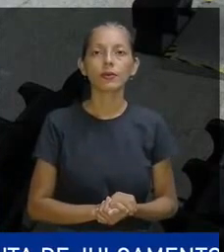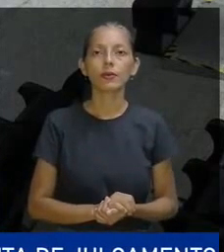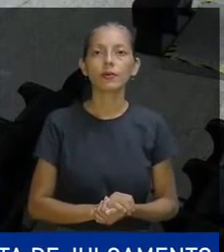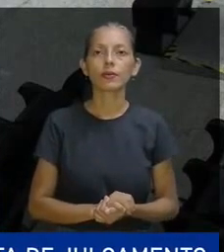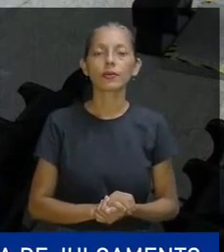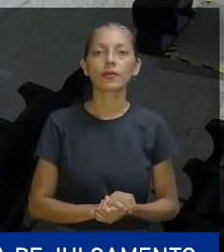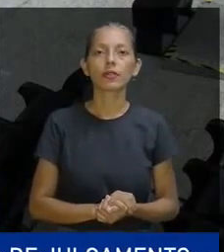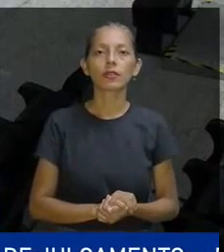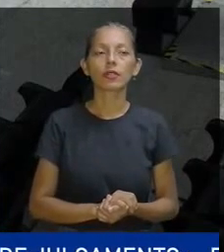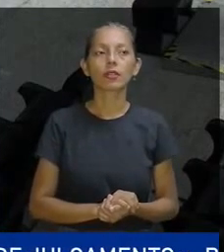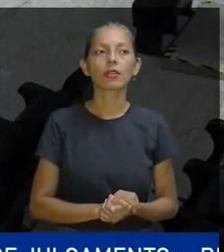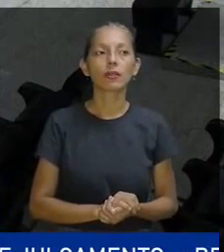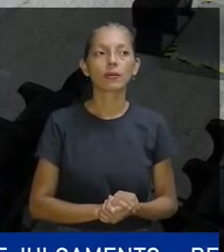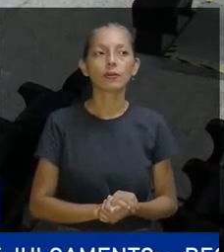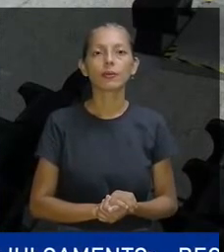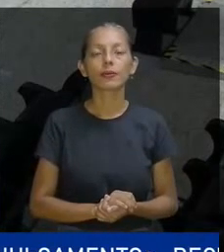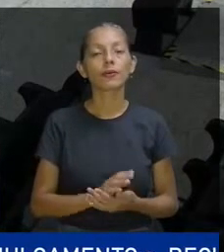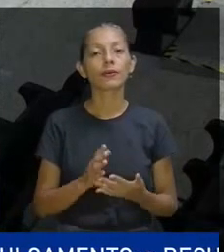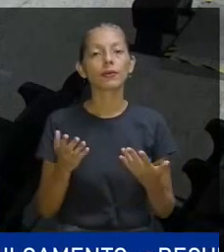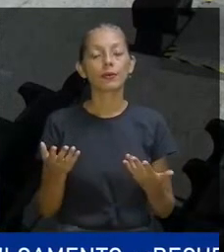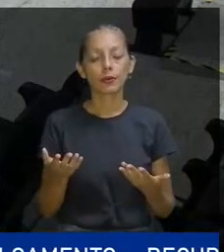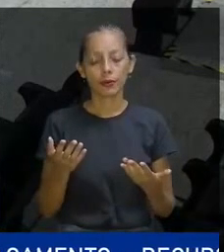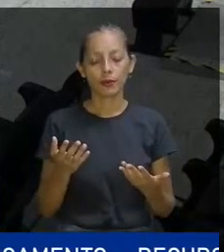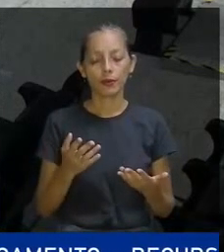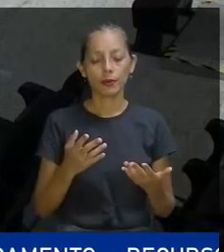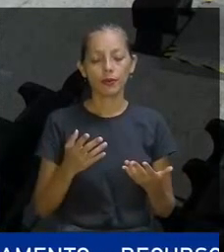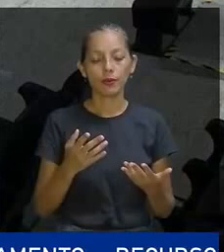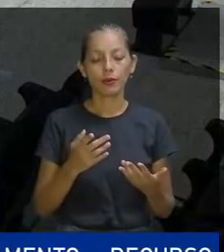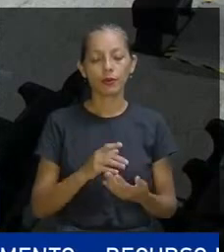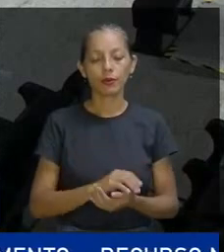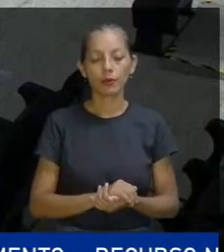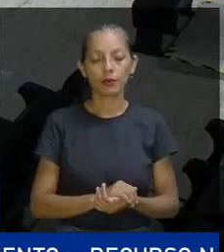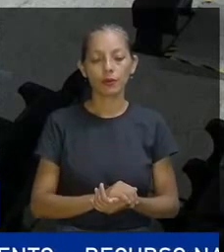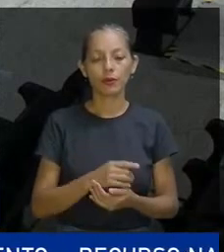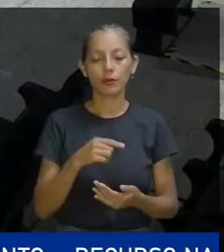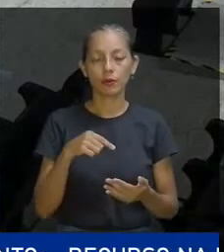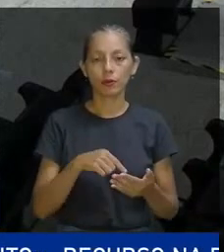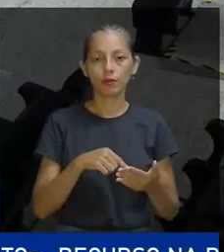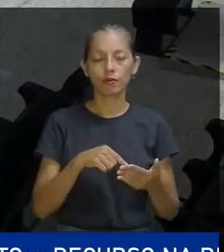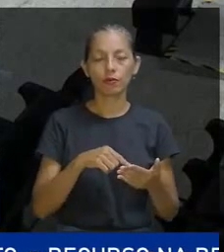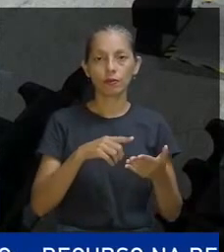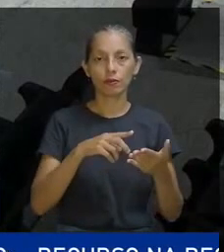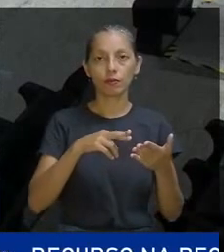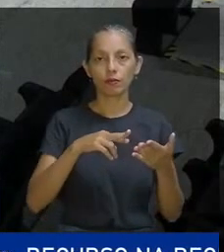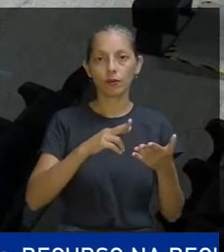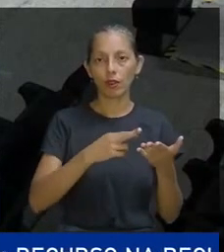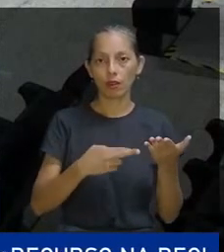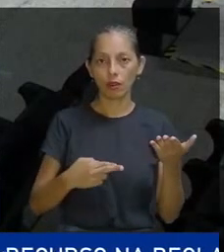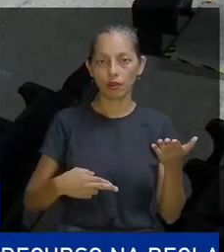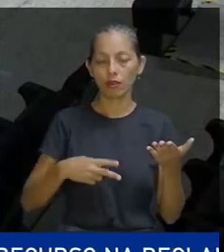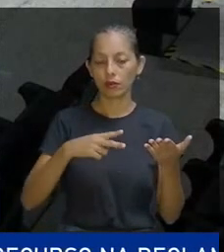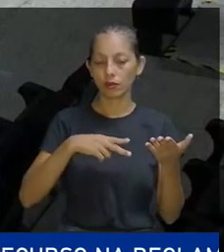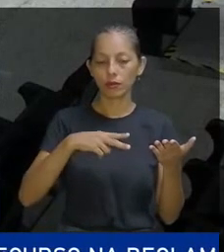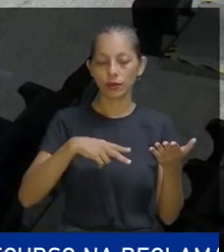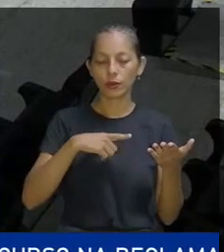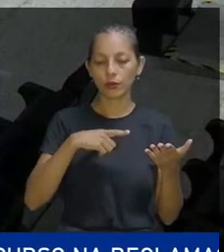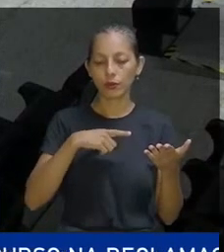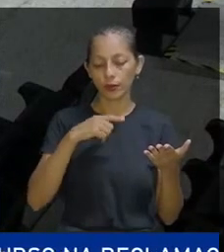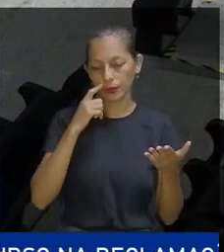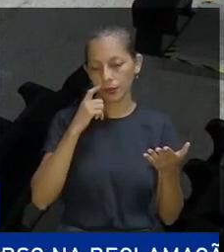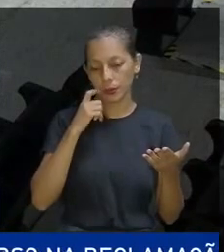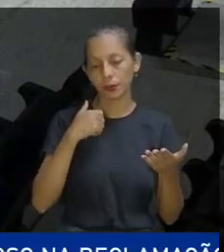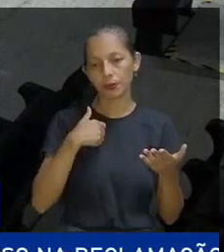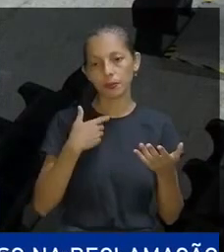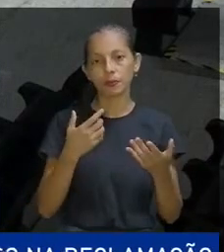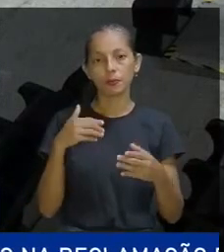disciplinar. Ante o exposto, Excelência, acompanhando aqui o parecer da Procuradoria Regional Eleitoral, eu